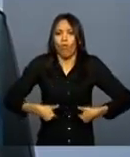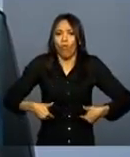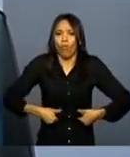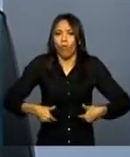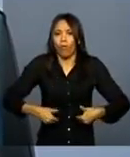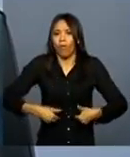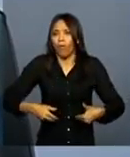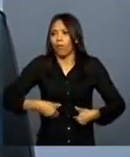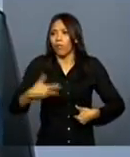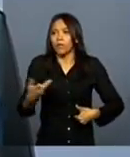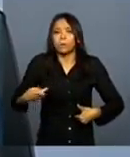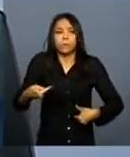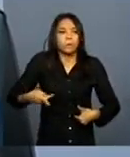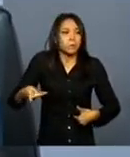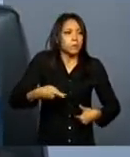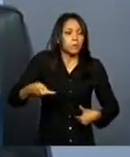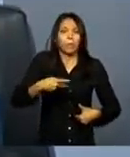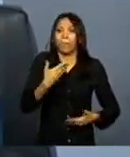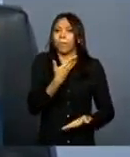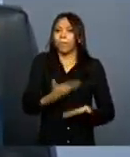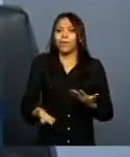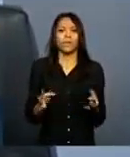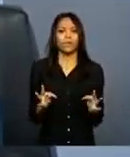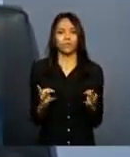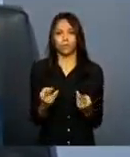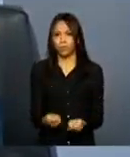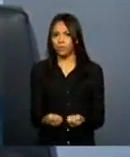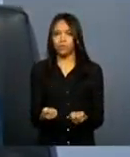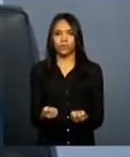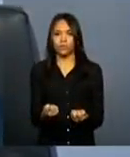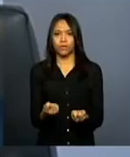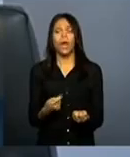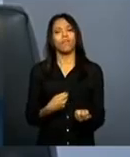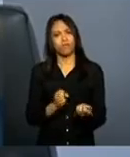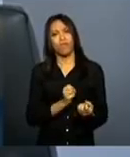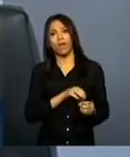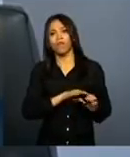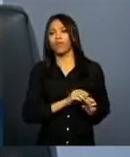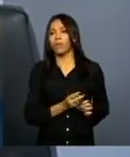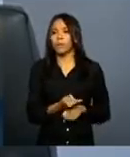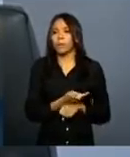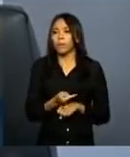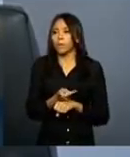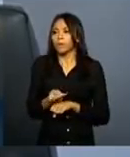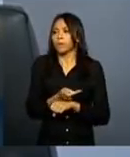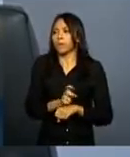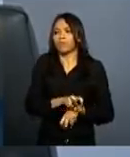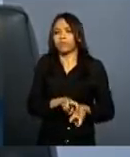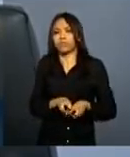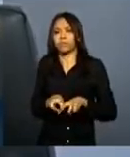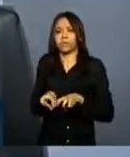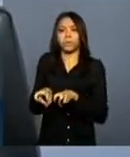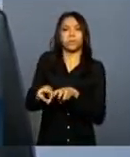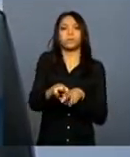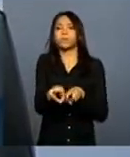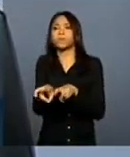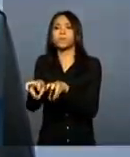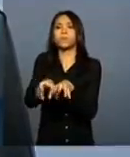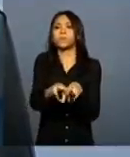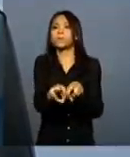né, perderam tudo, famintas, desesperadas, saíram aos... milhares se dirigindo